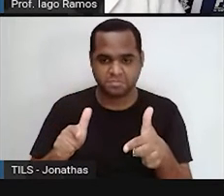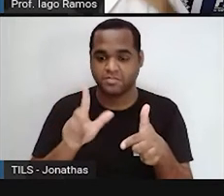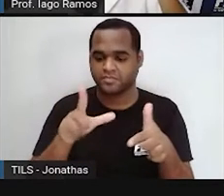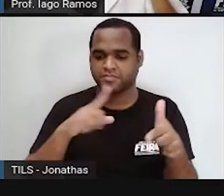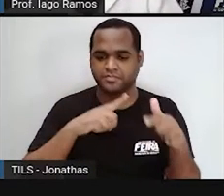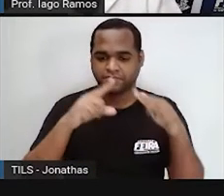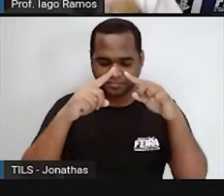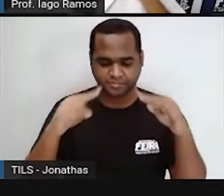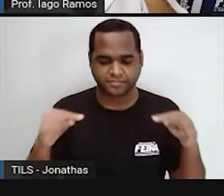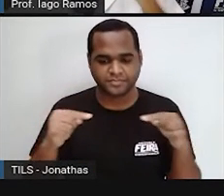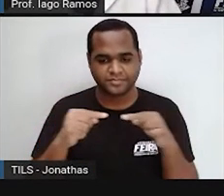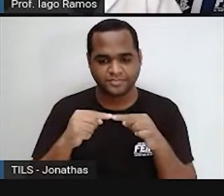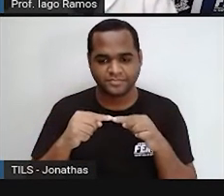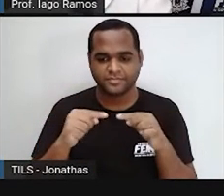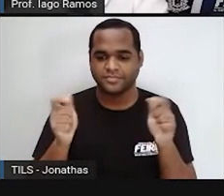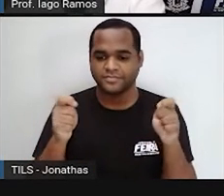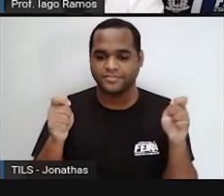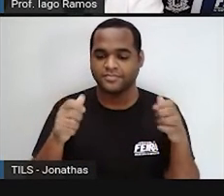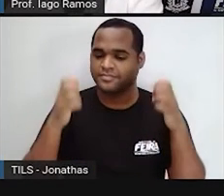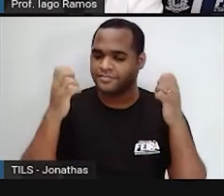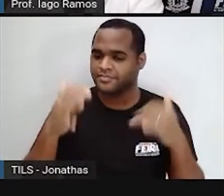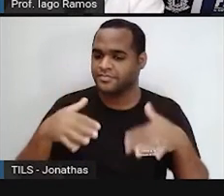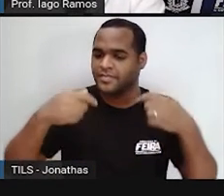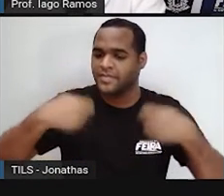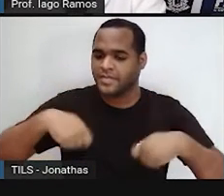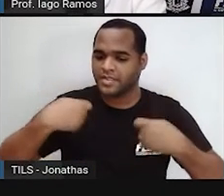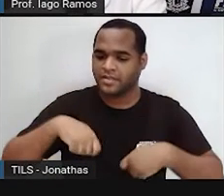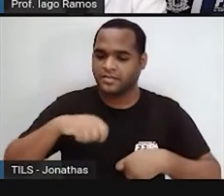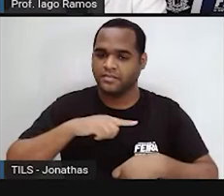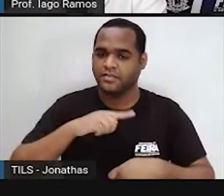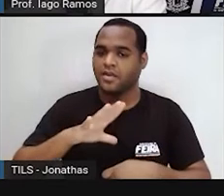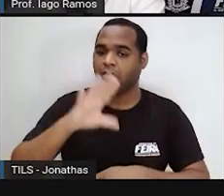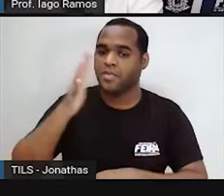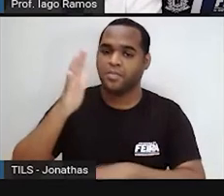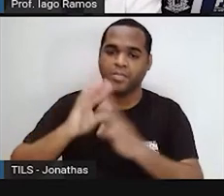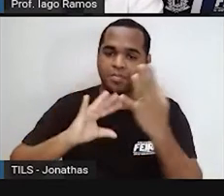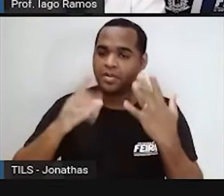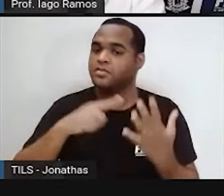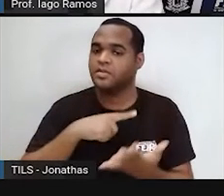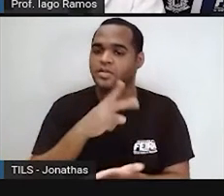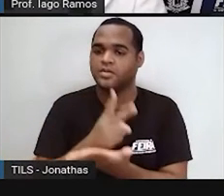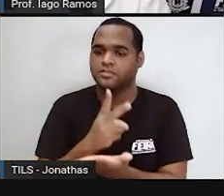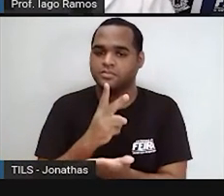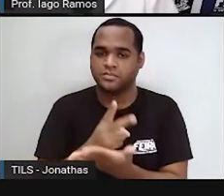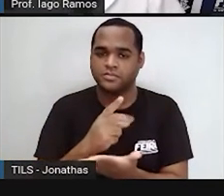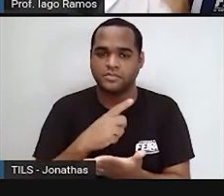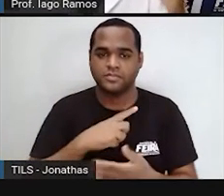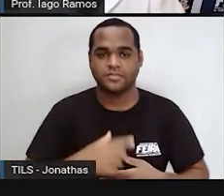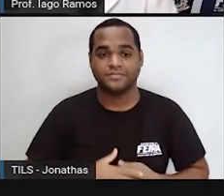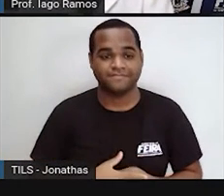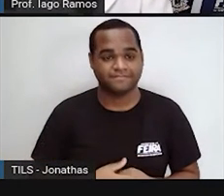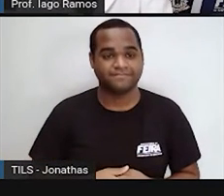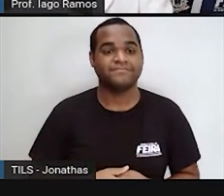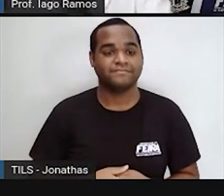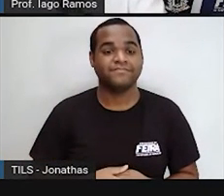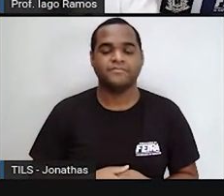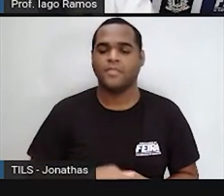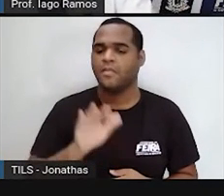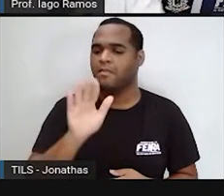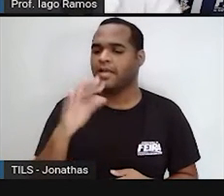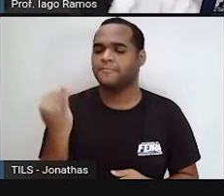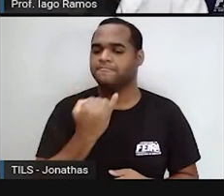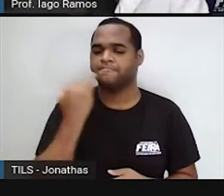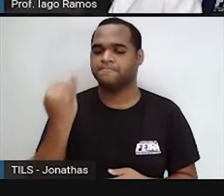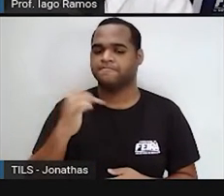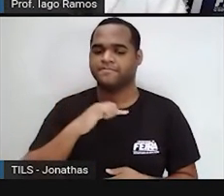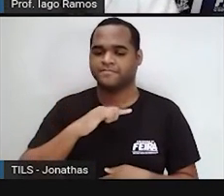triângulos então para ser pirâmide precisa acontecer e sai certo Tá mas deixa eu te